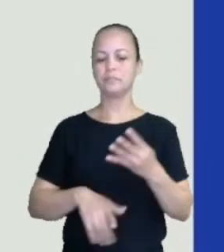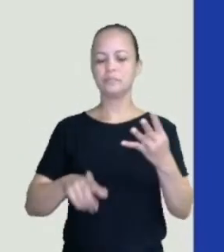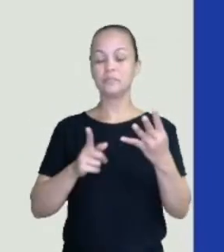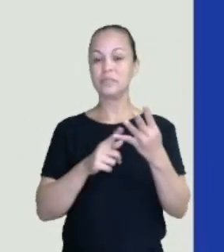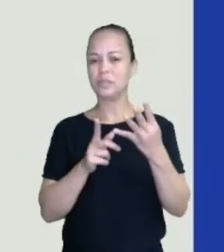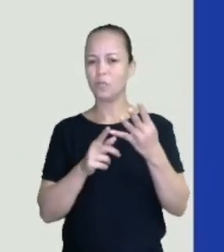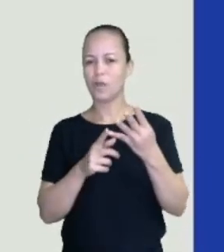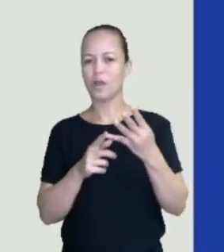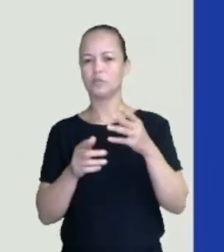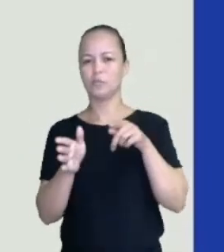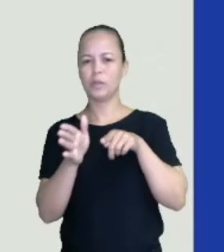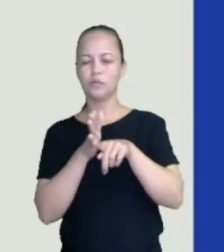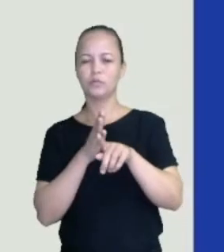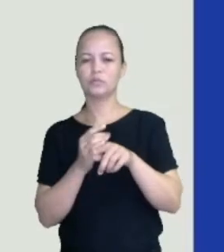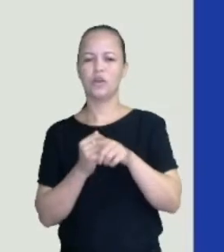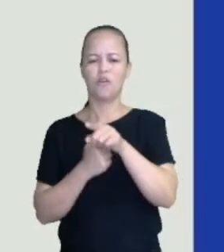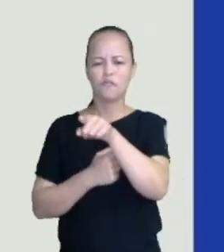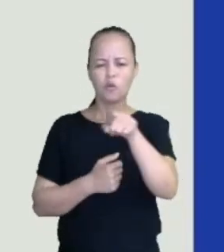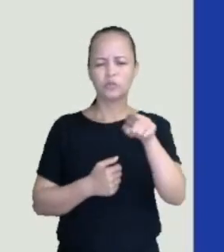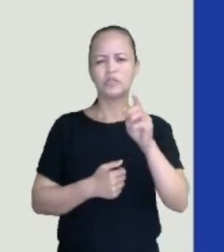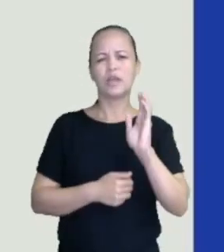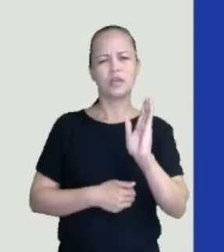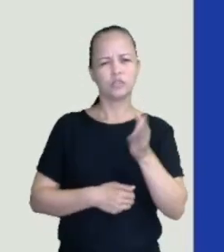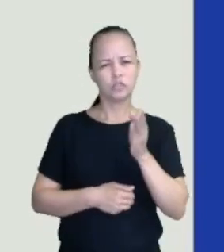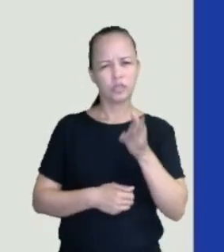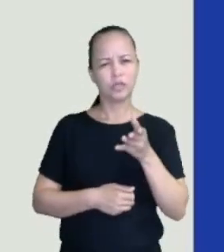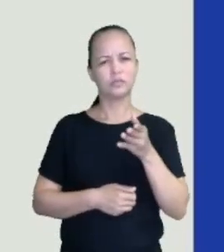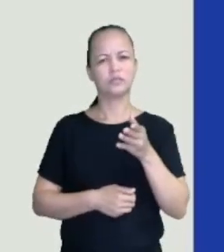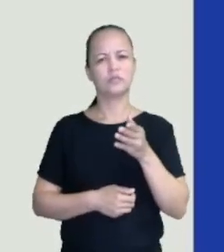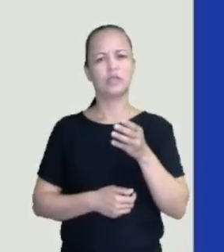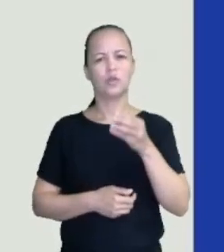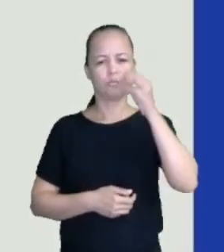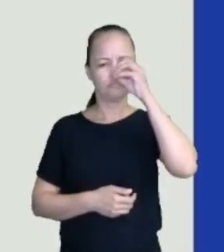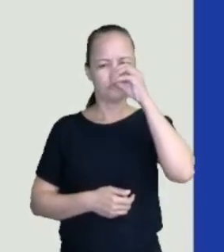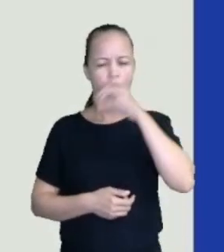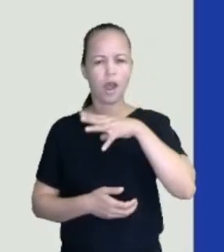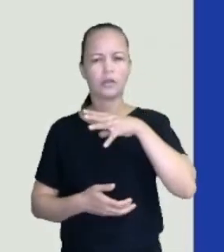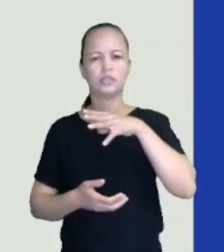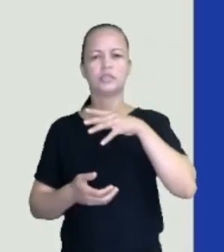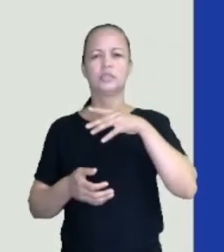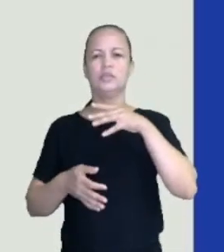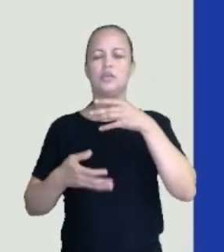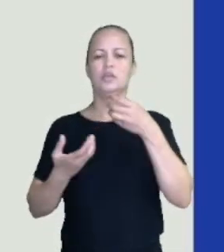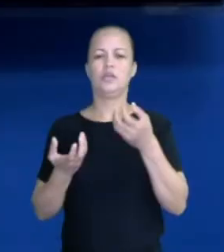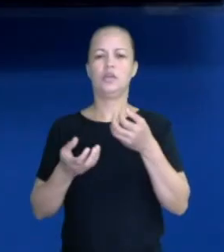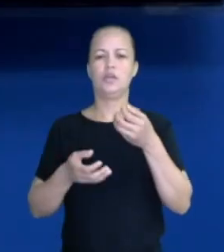é: você já sofreu algum ataque de ódio em rede